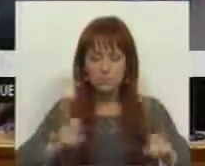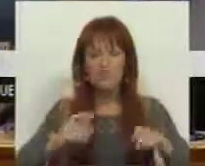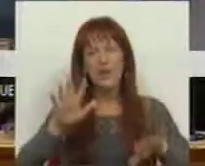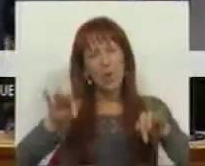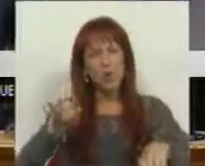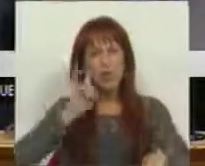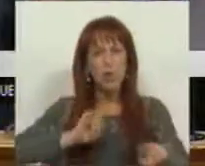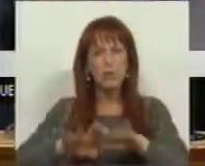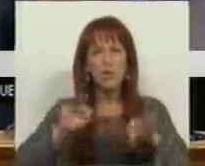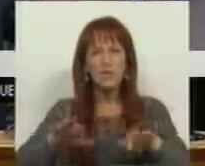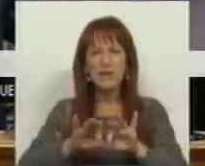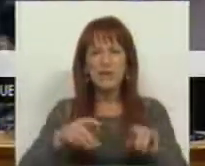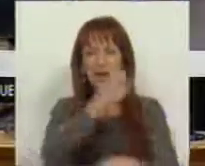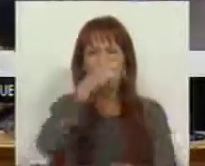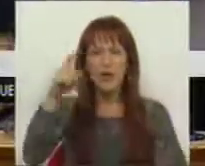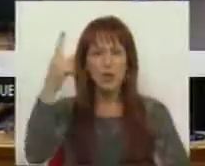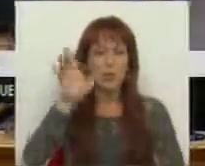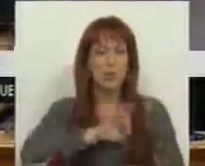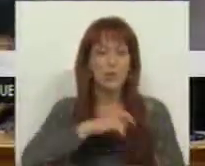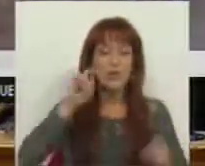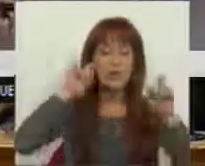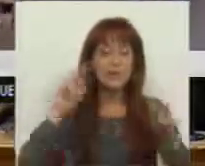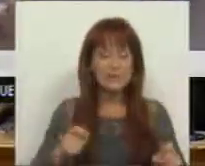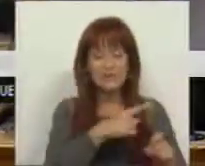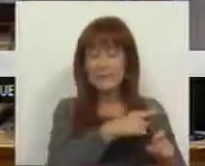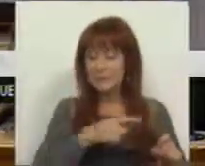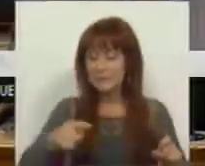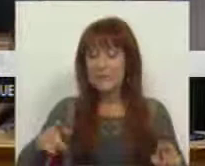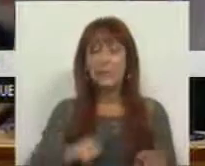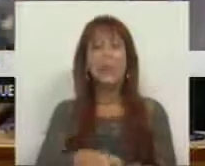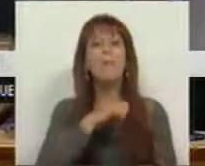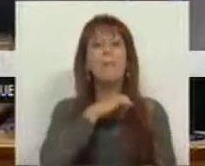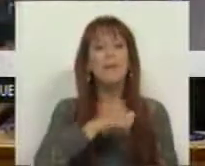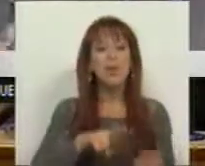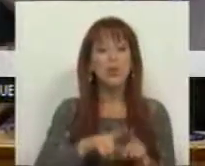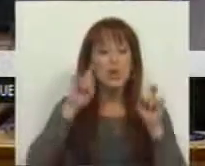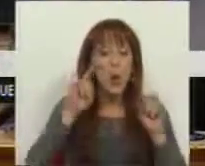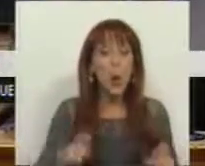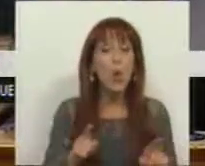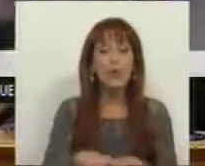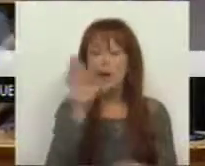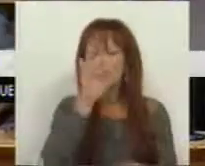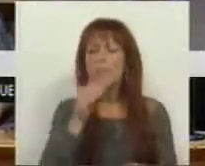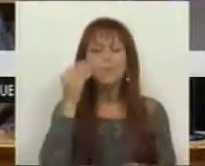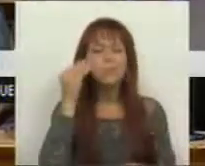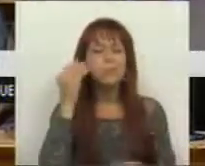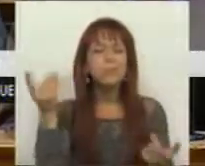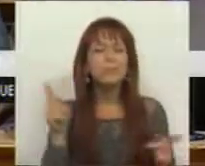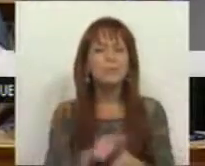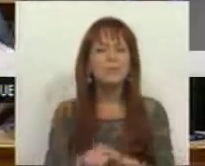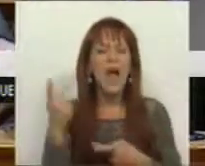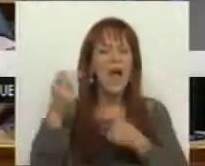Peço de concluir, senhor deputado. Eu vou terminar com uma frase, senhor presidente. A monitorização que permita o controle da implementação,